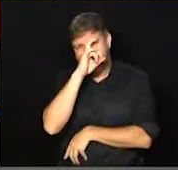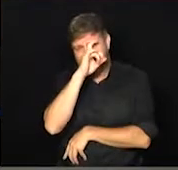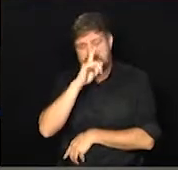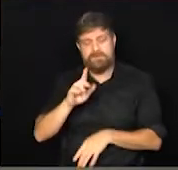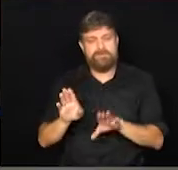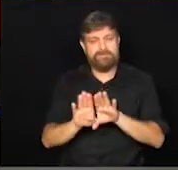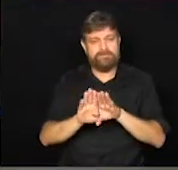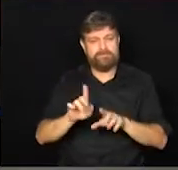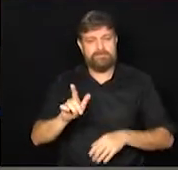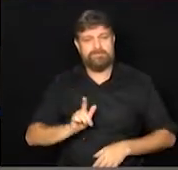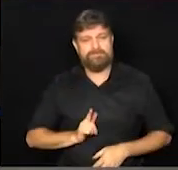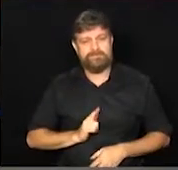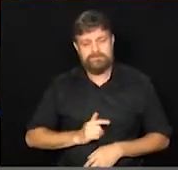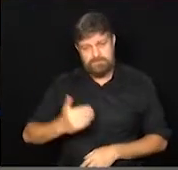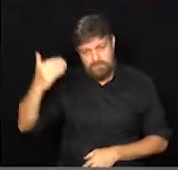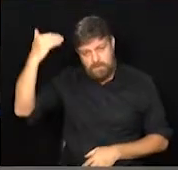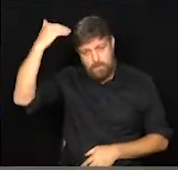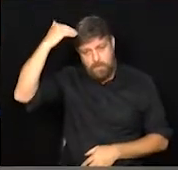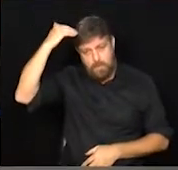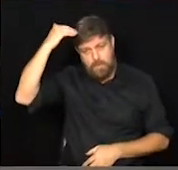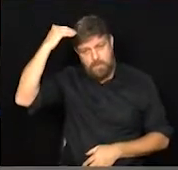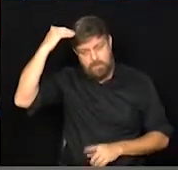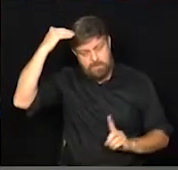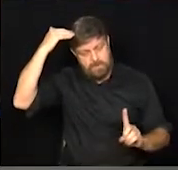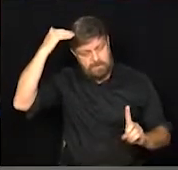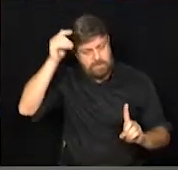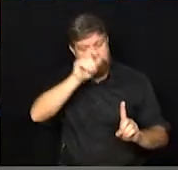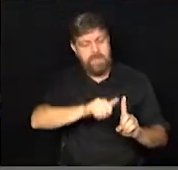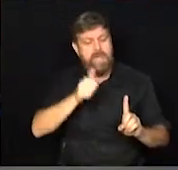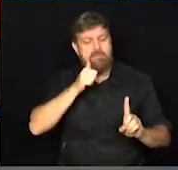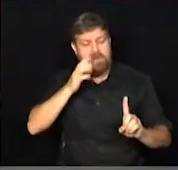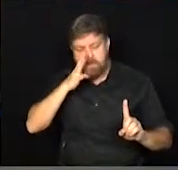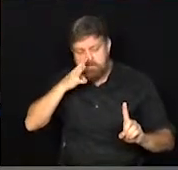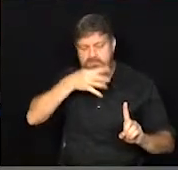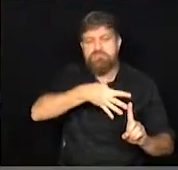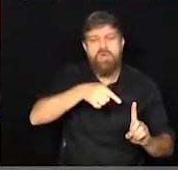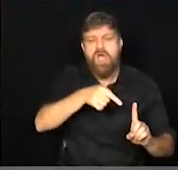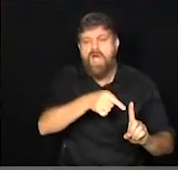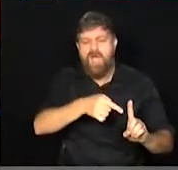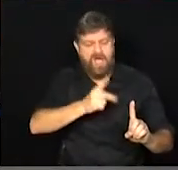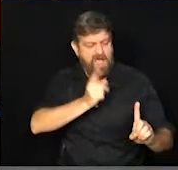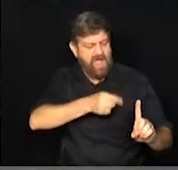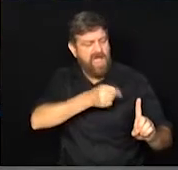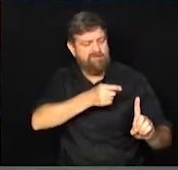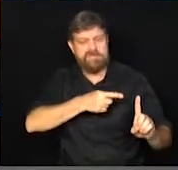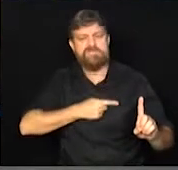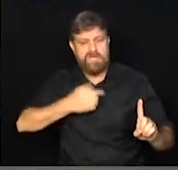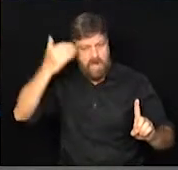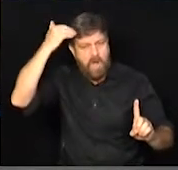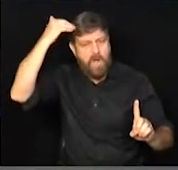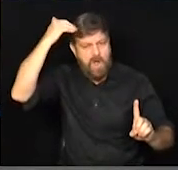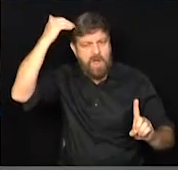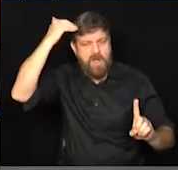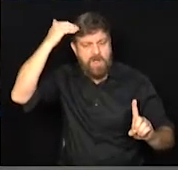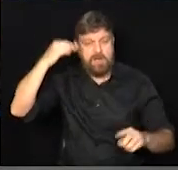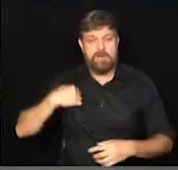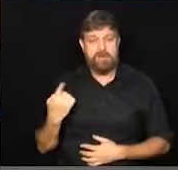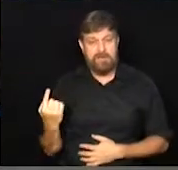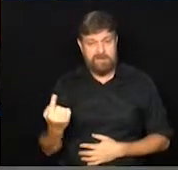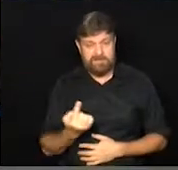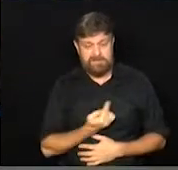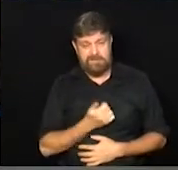a questão da culpabilização da mulher. Então, muitas vezes, a gente é parte desse processo do ciclo da